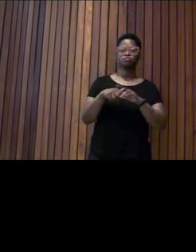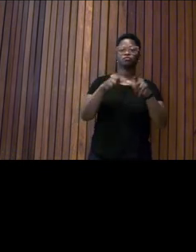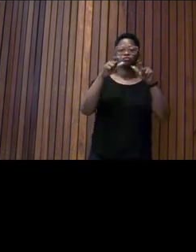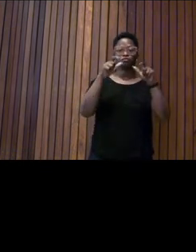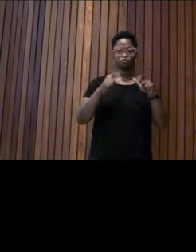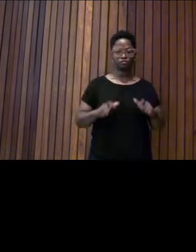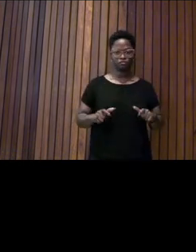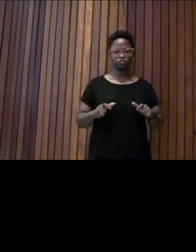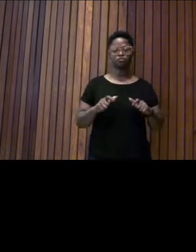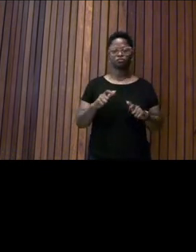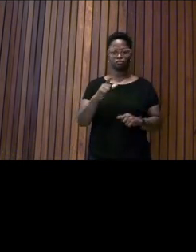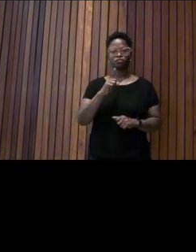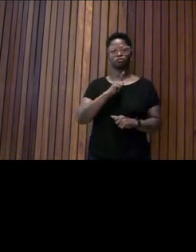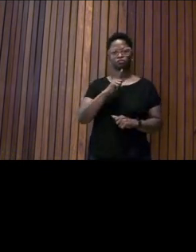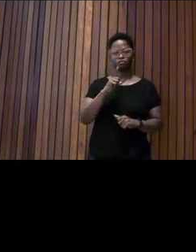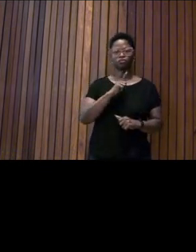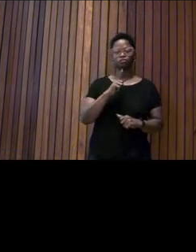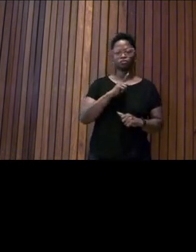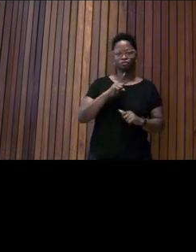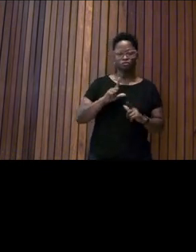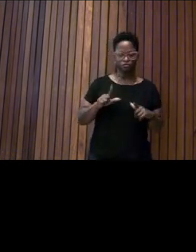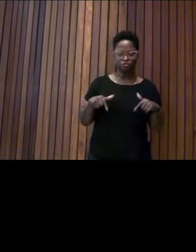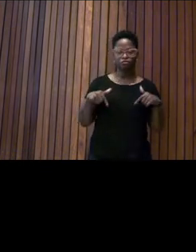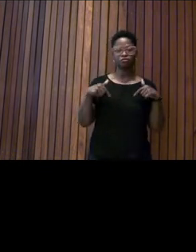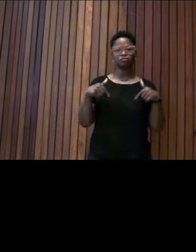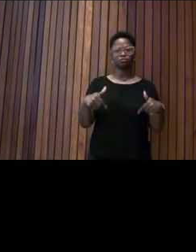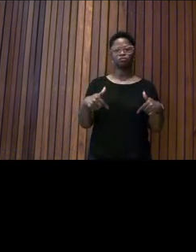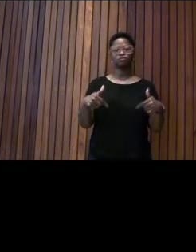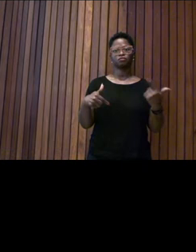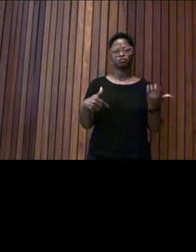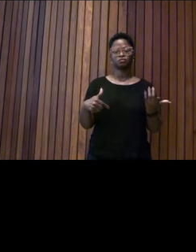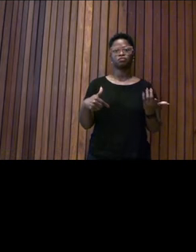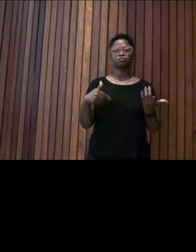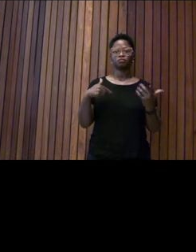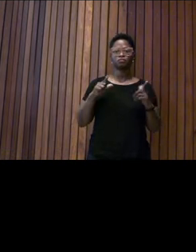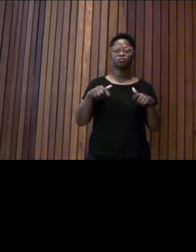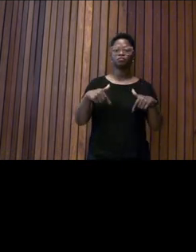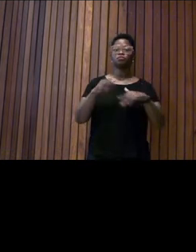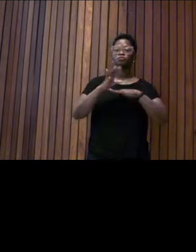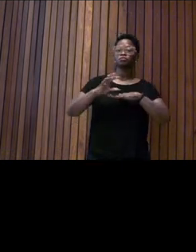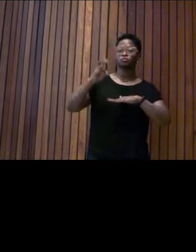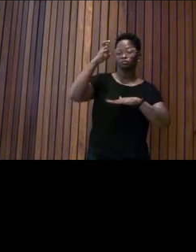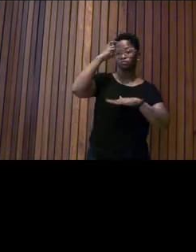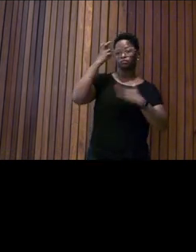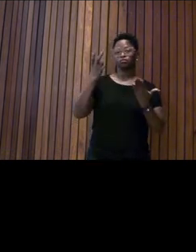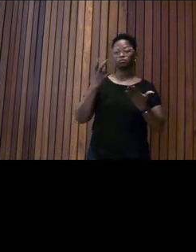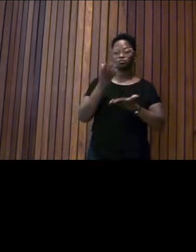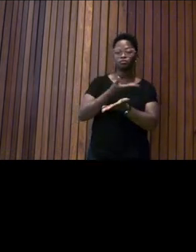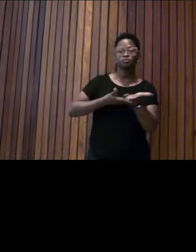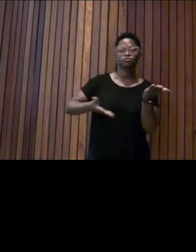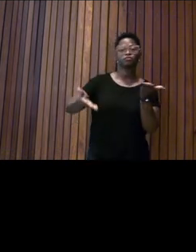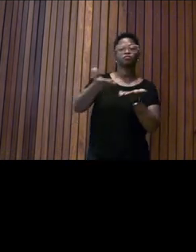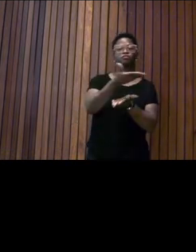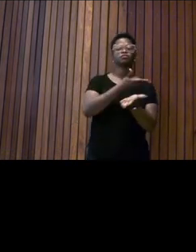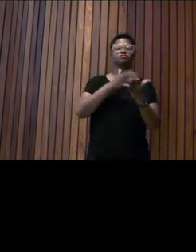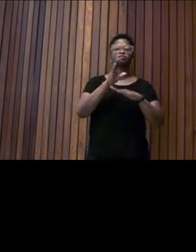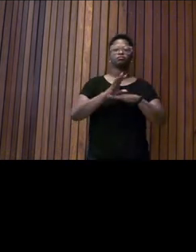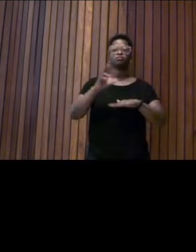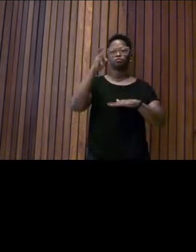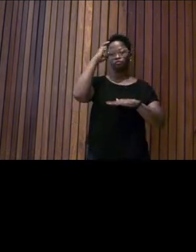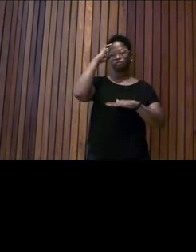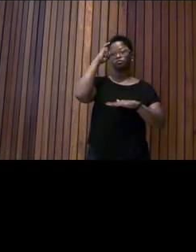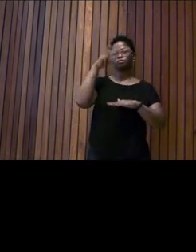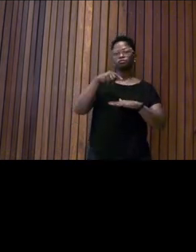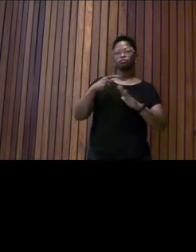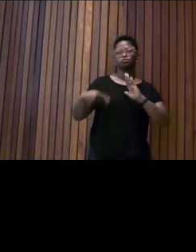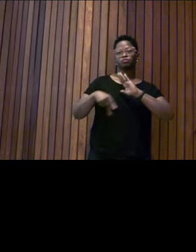território aonde, né, se fazem, né, as interlocuções culturais, né, as trocas culturais, né, que são muito